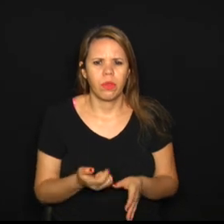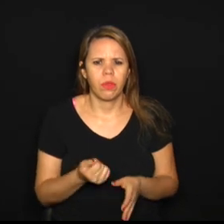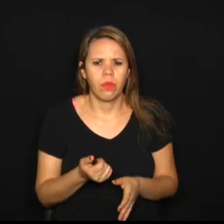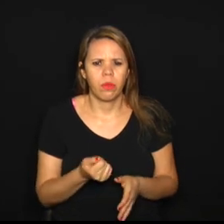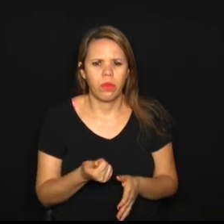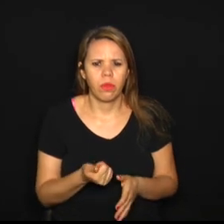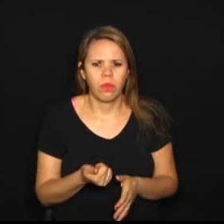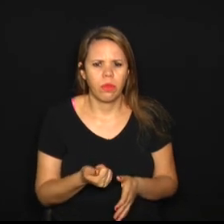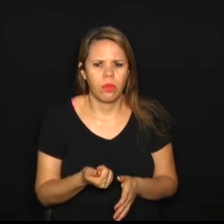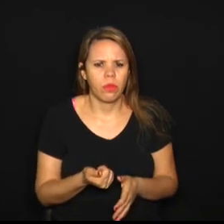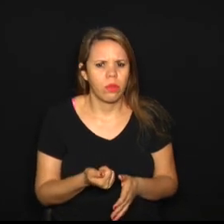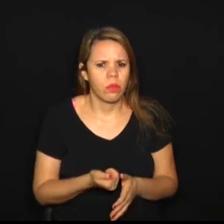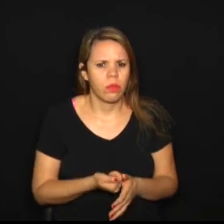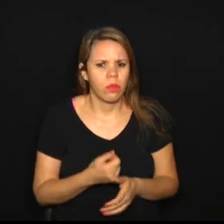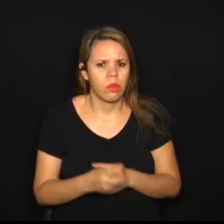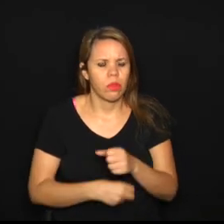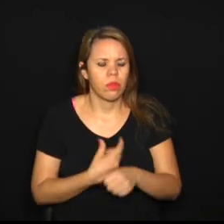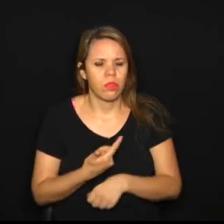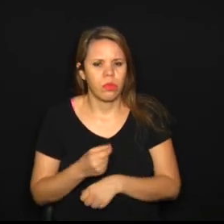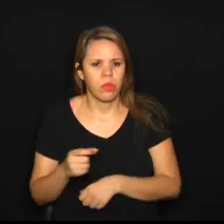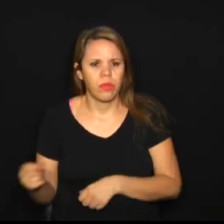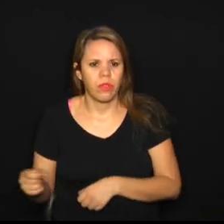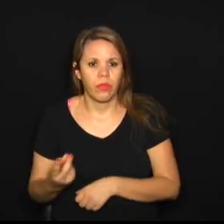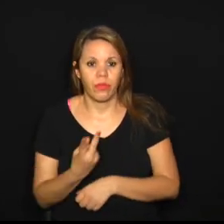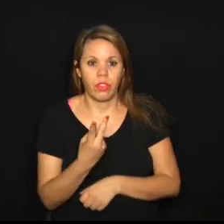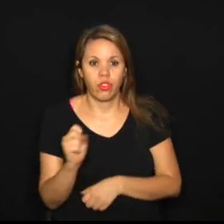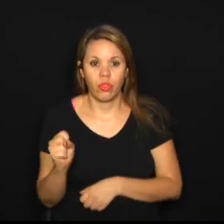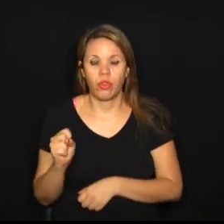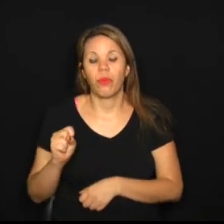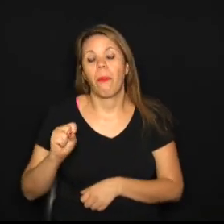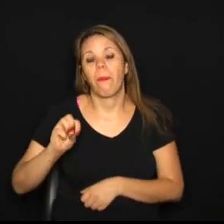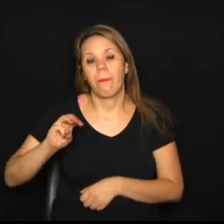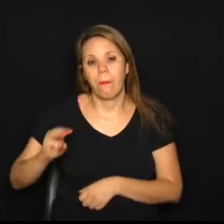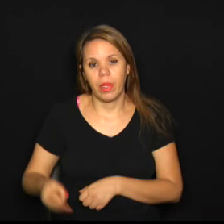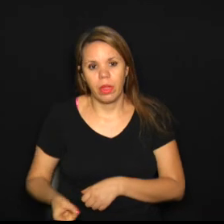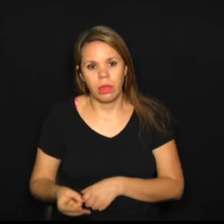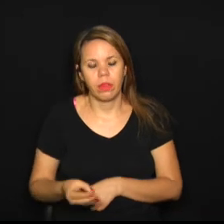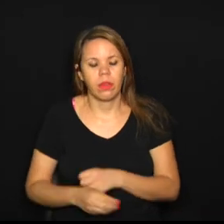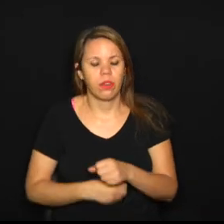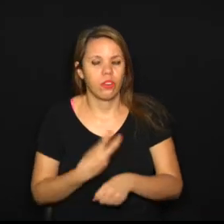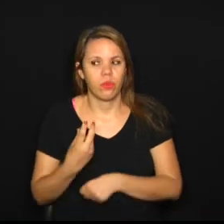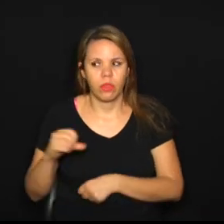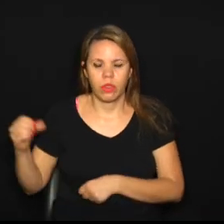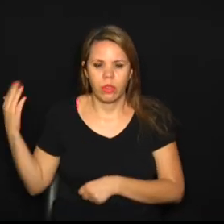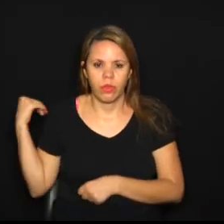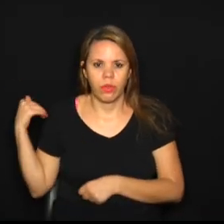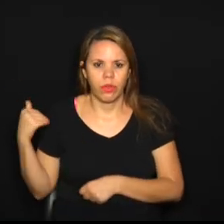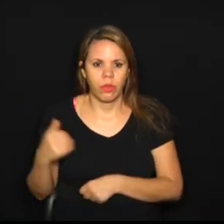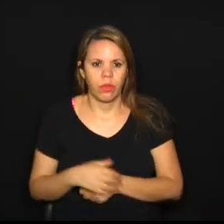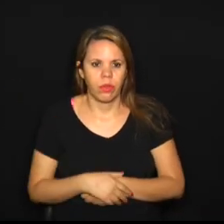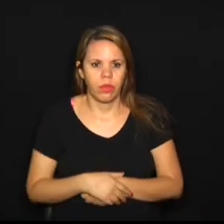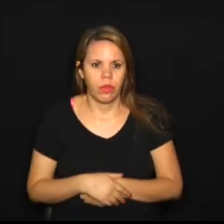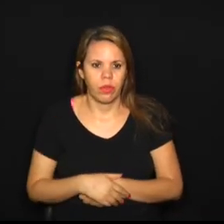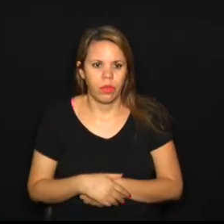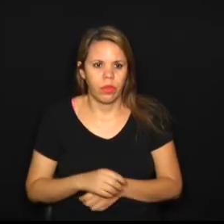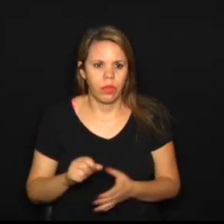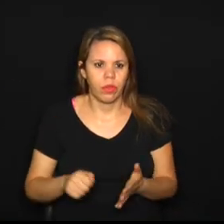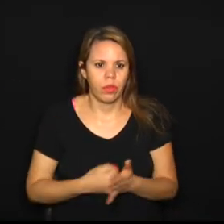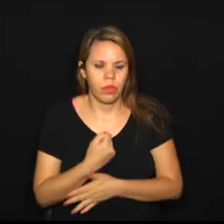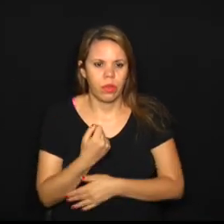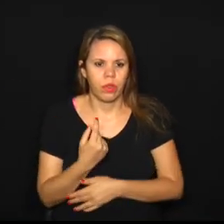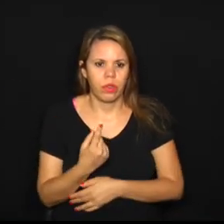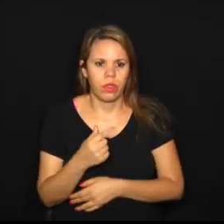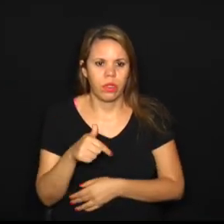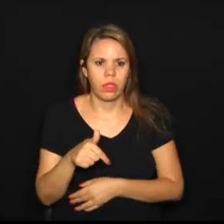para 2020 de 28 milhões. Em 2019, ao final de 2019, foram inscritos